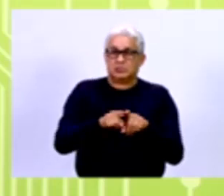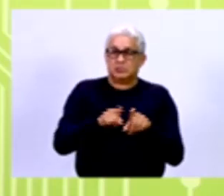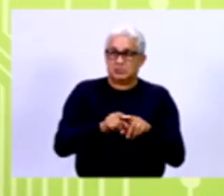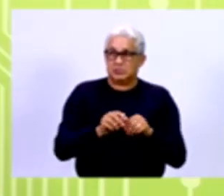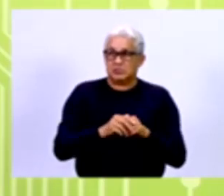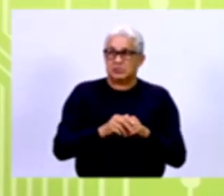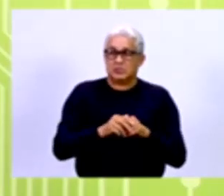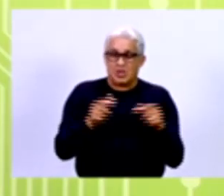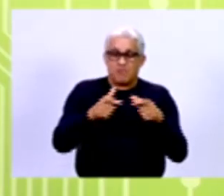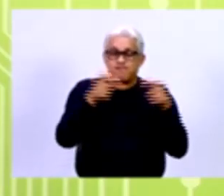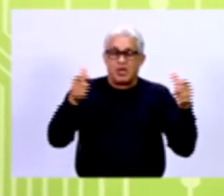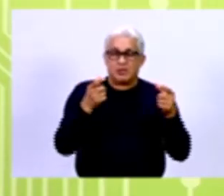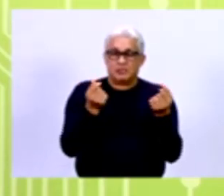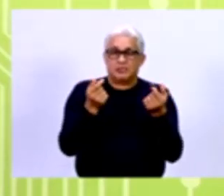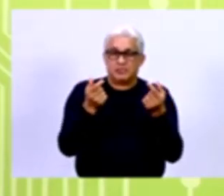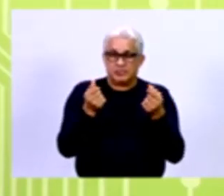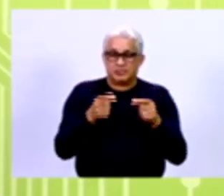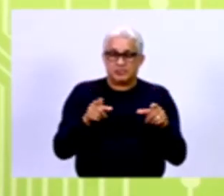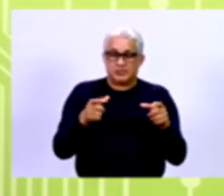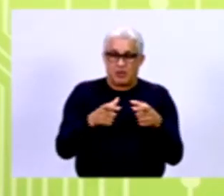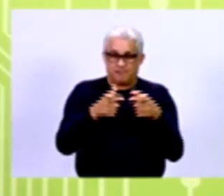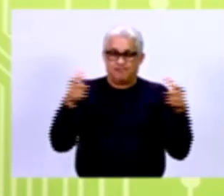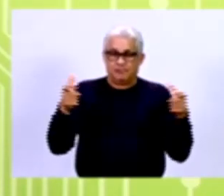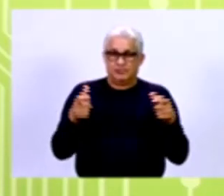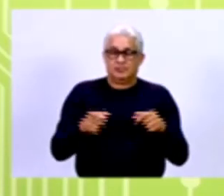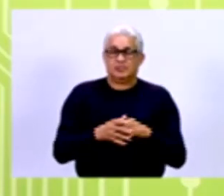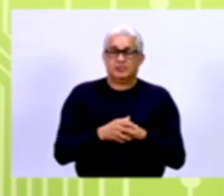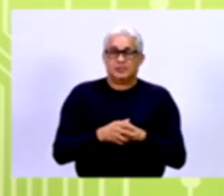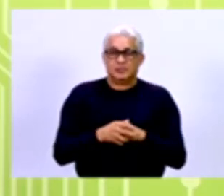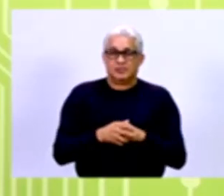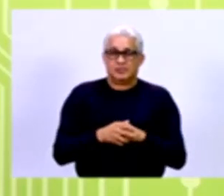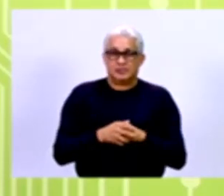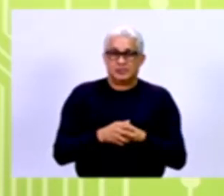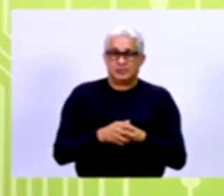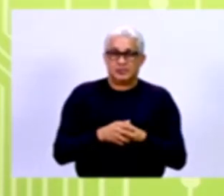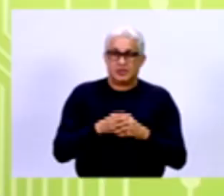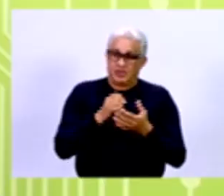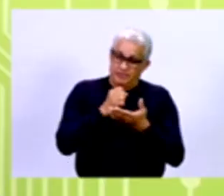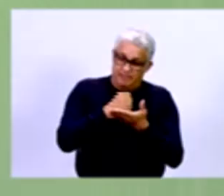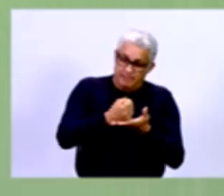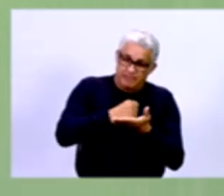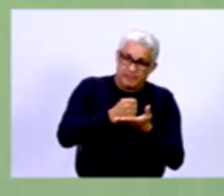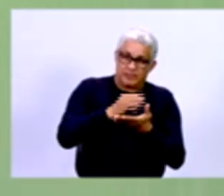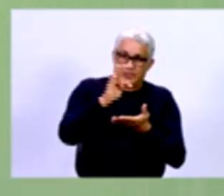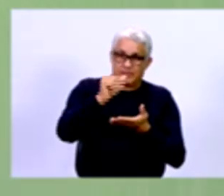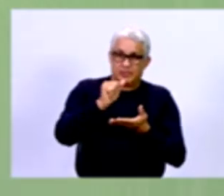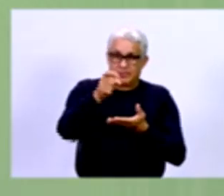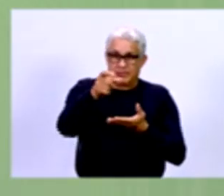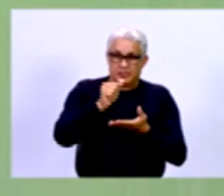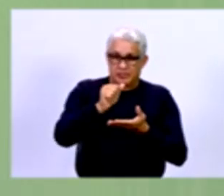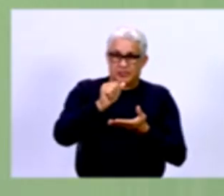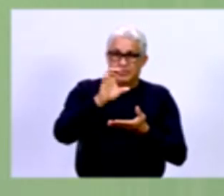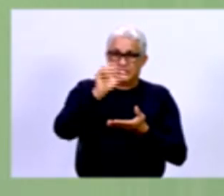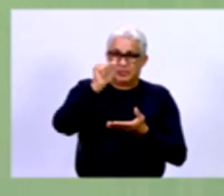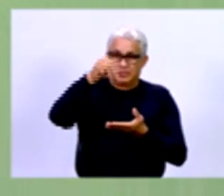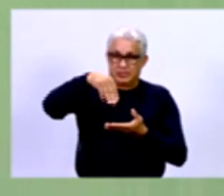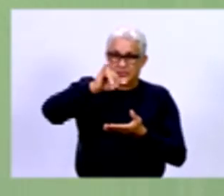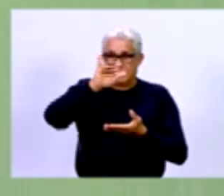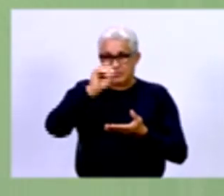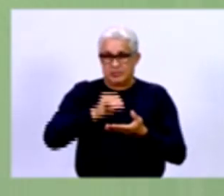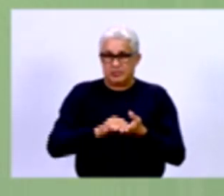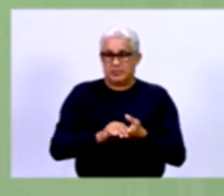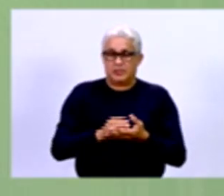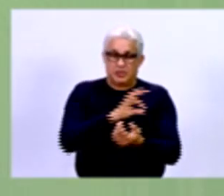em algum setor que seja importante. Então, a manipulação da taxa de câmbio pelas autoridades monetárias